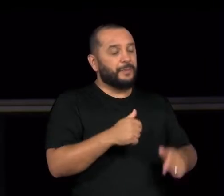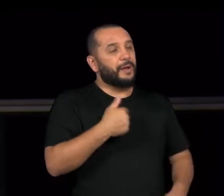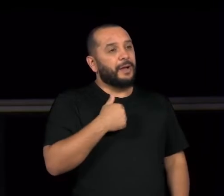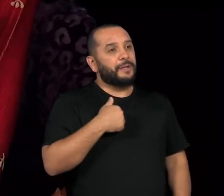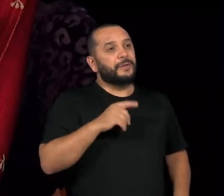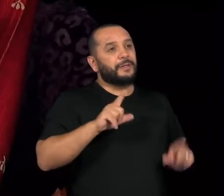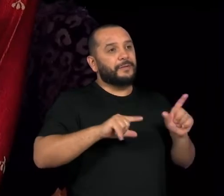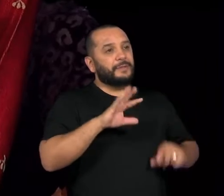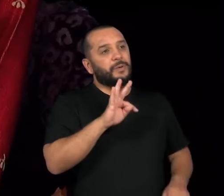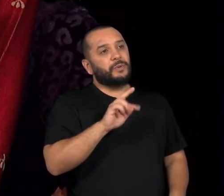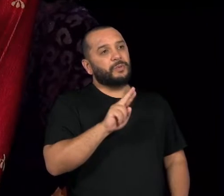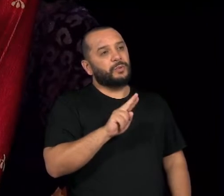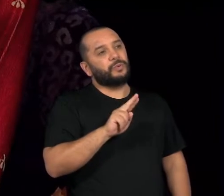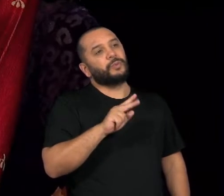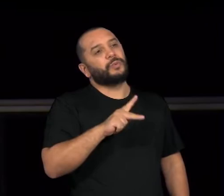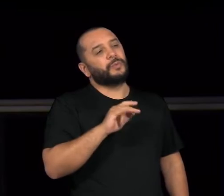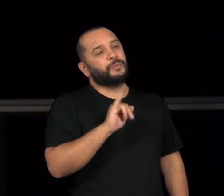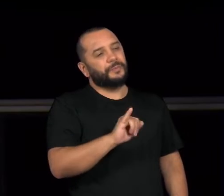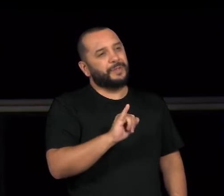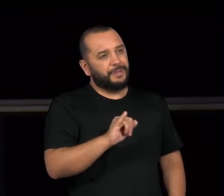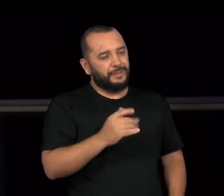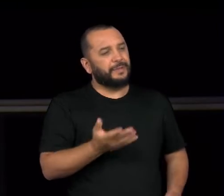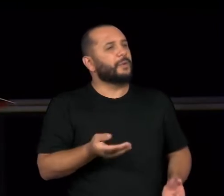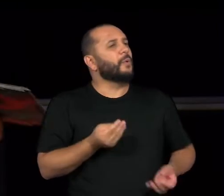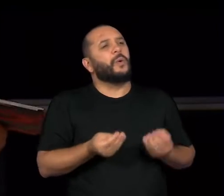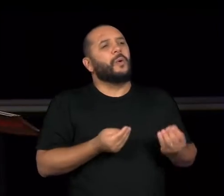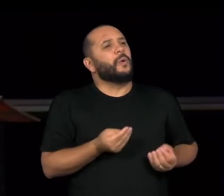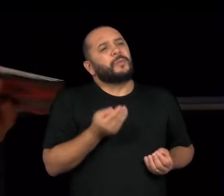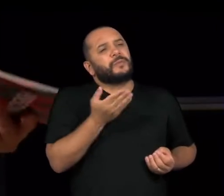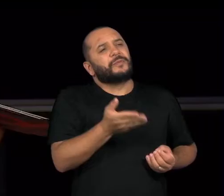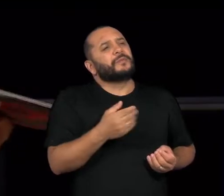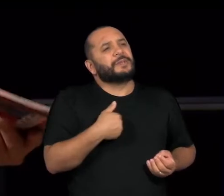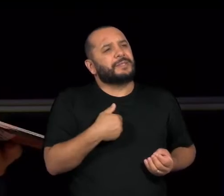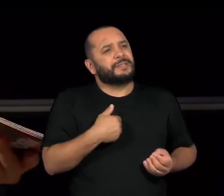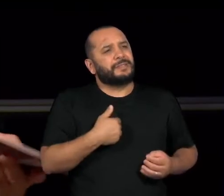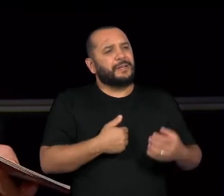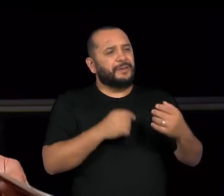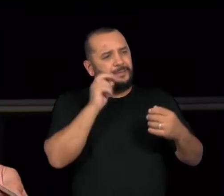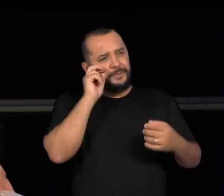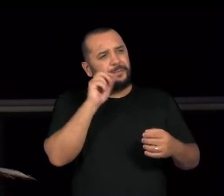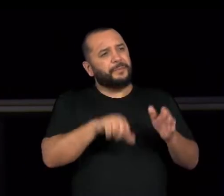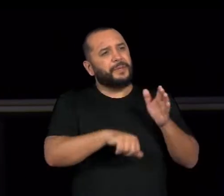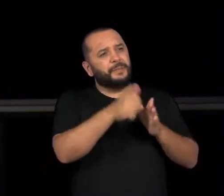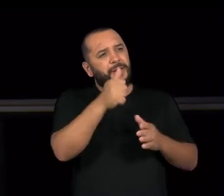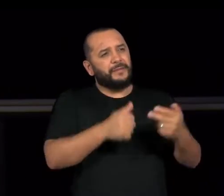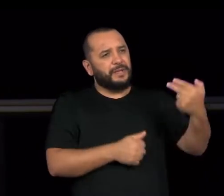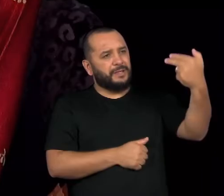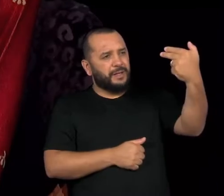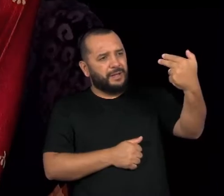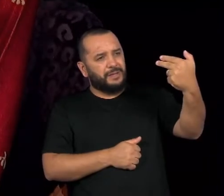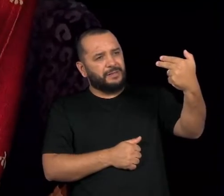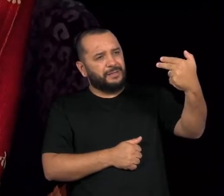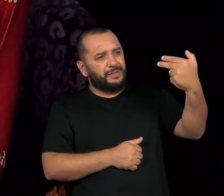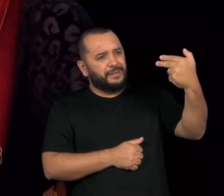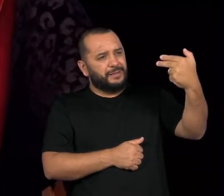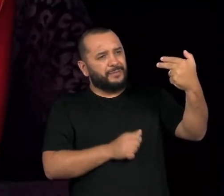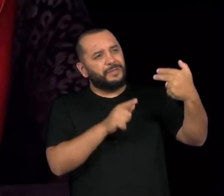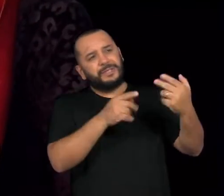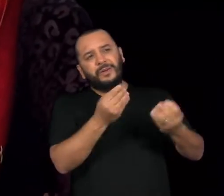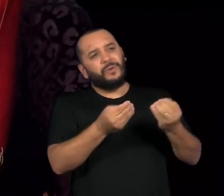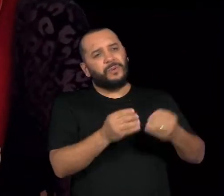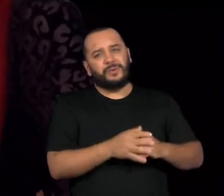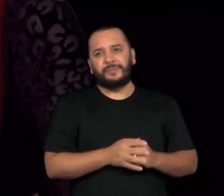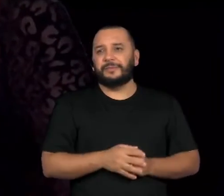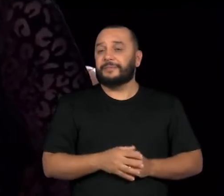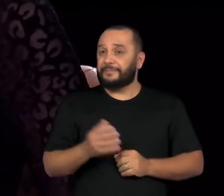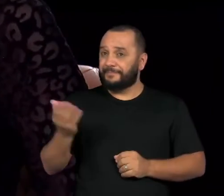Rockefeller. Foi. Né? TV Tupi. Como foi essa mudança de ambiente? Como é que foi encarar uma câmera pela primeira vez? Como é que foi isso? Olha, naquela época a gente tinha